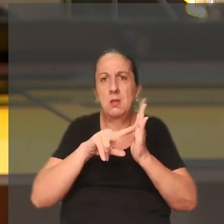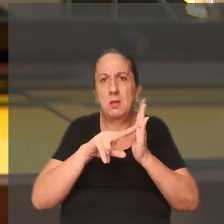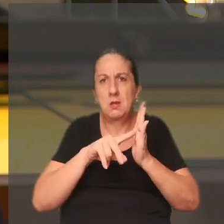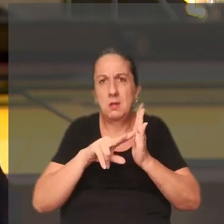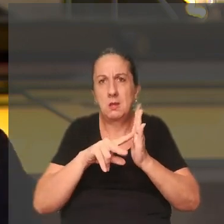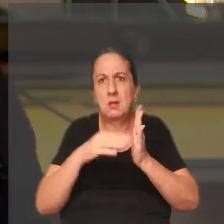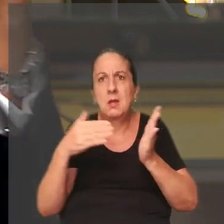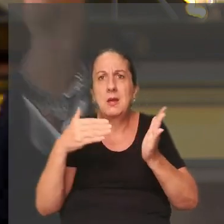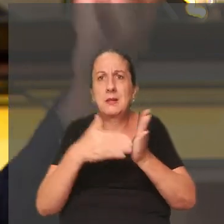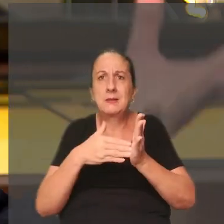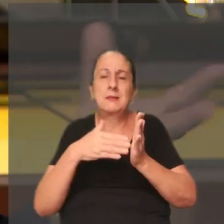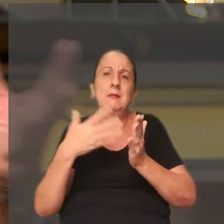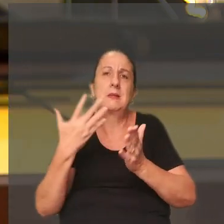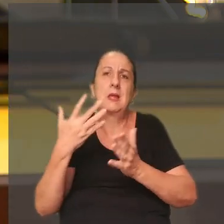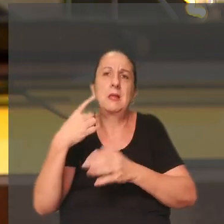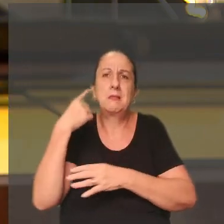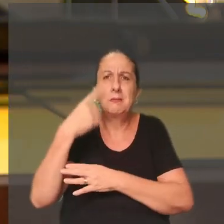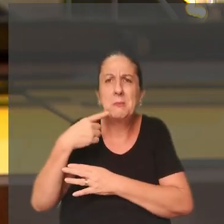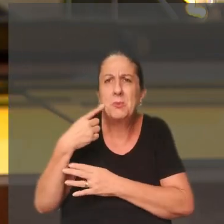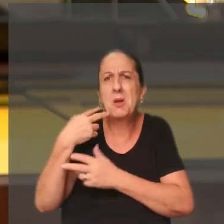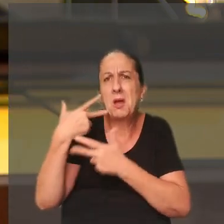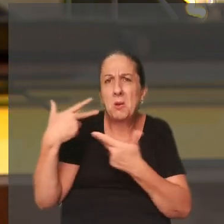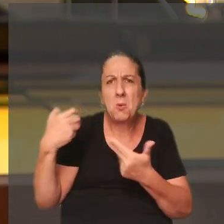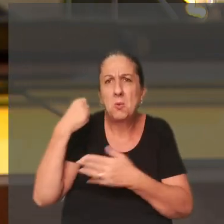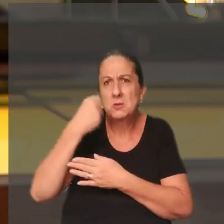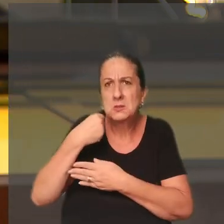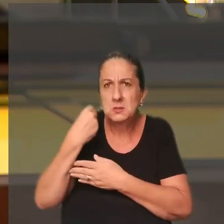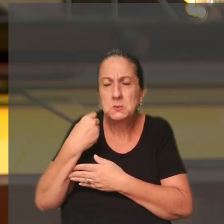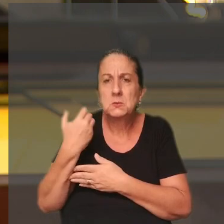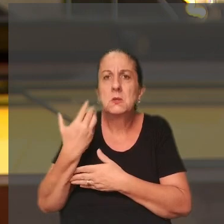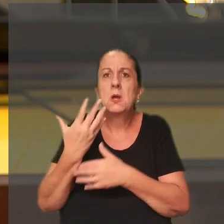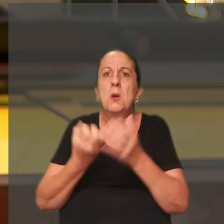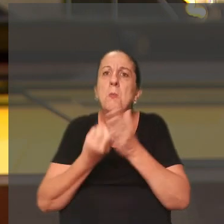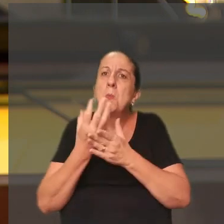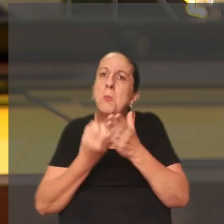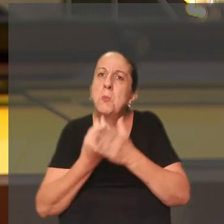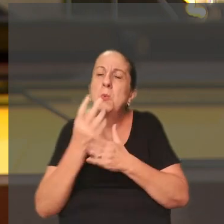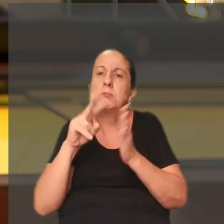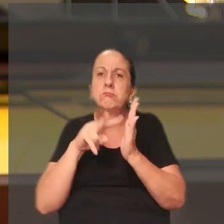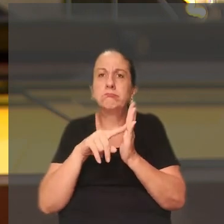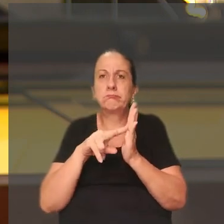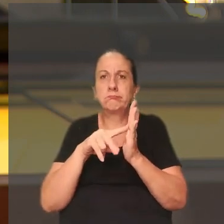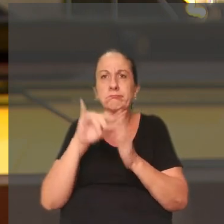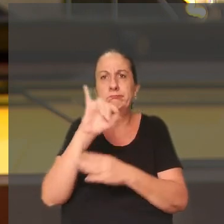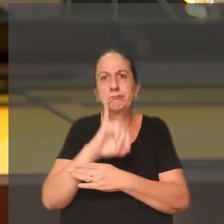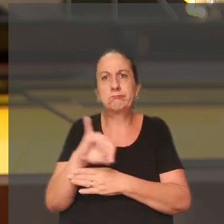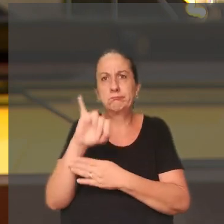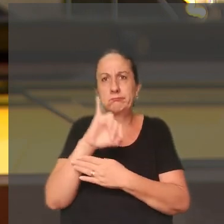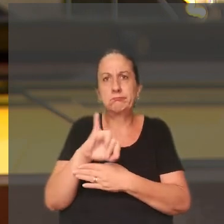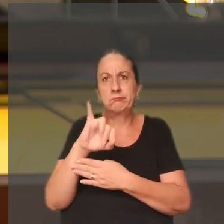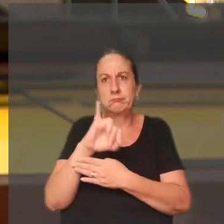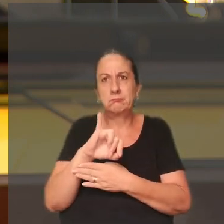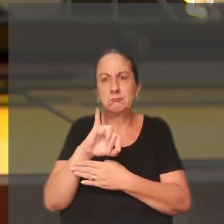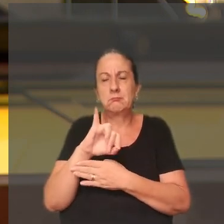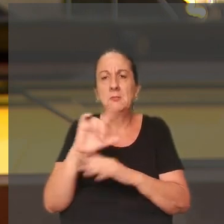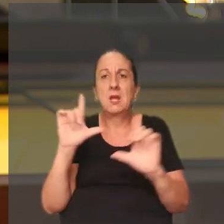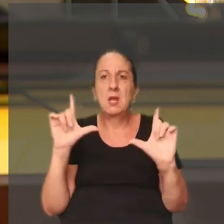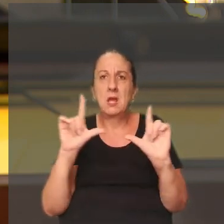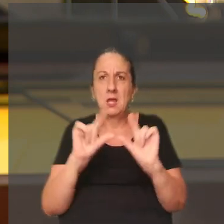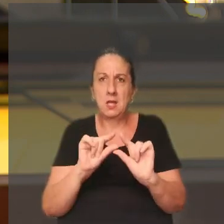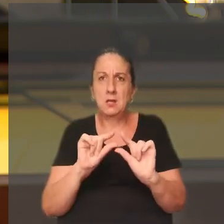sindical, até parlamentares, porque muitos sindicatos